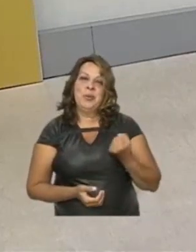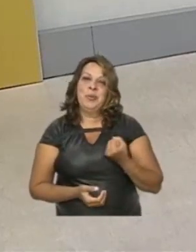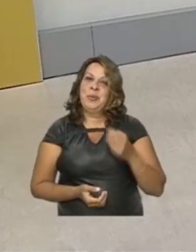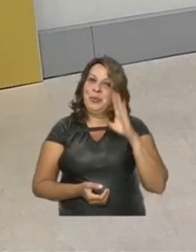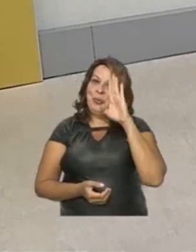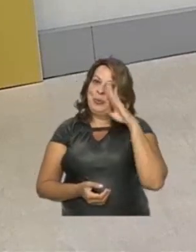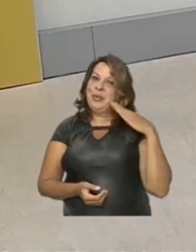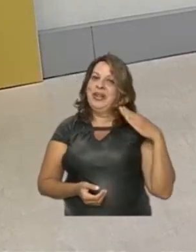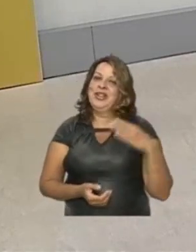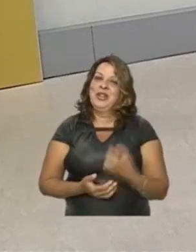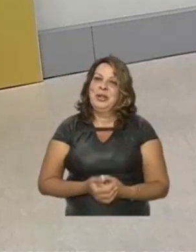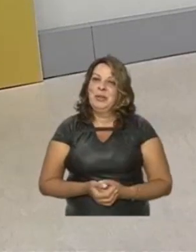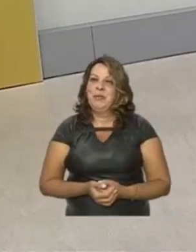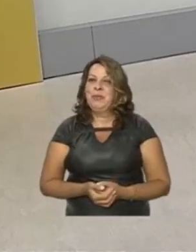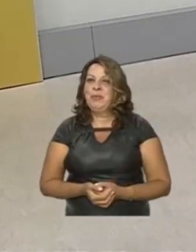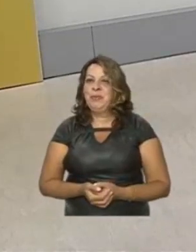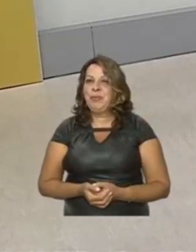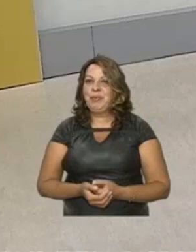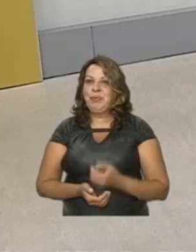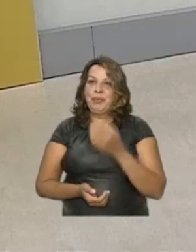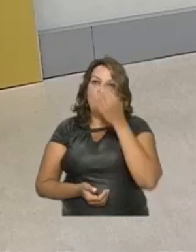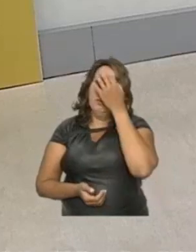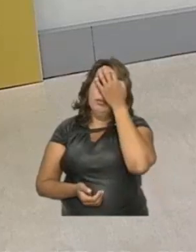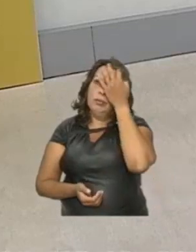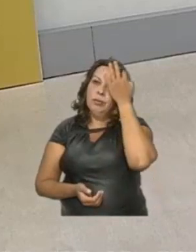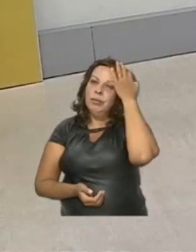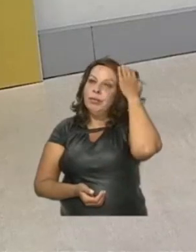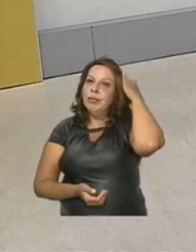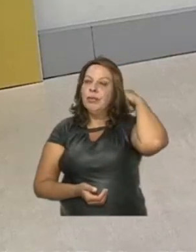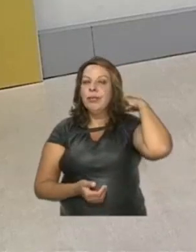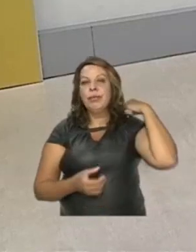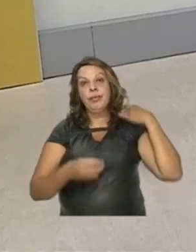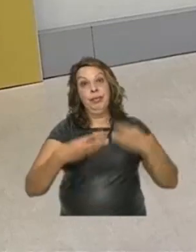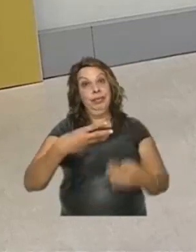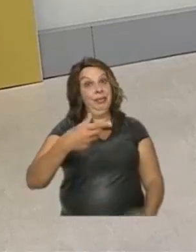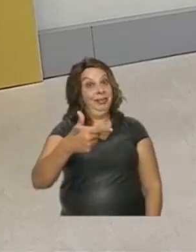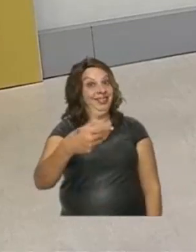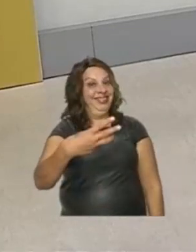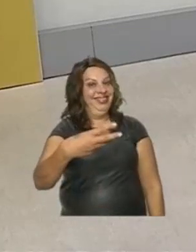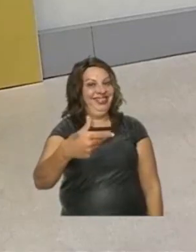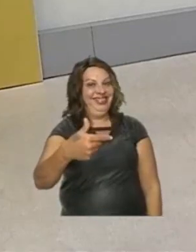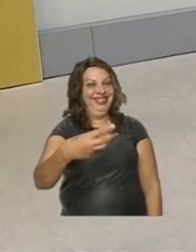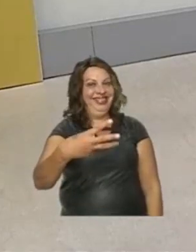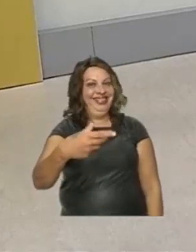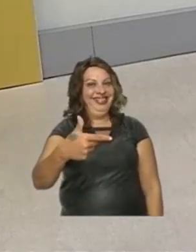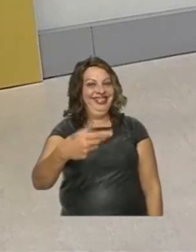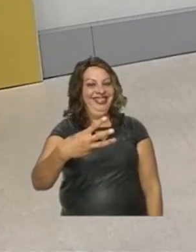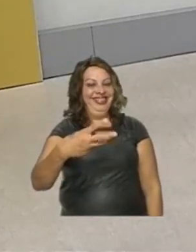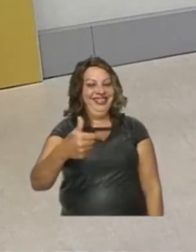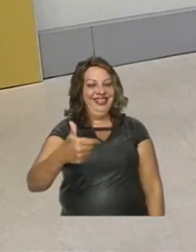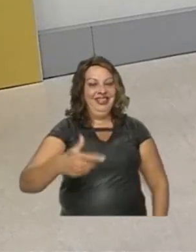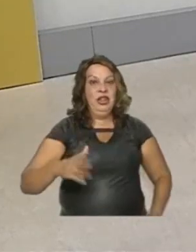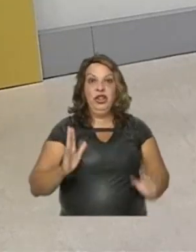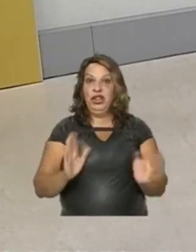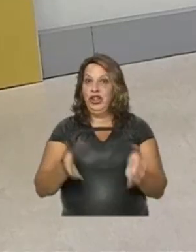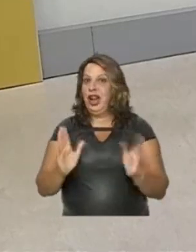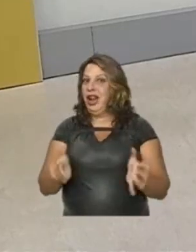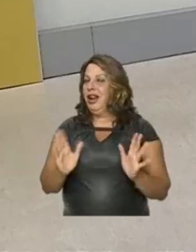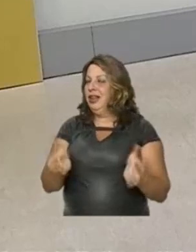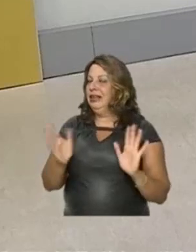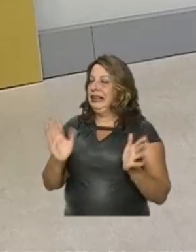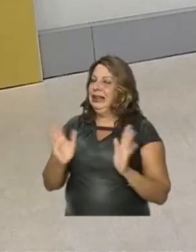favor, Bete. Começa muito bem com 32. 32, já marca aí